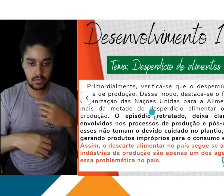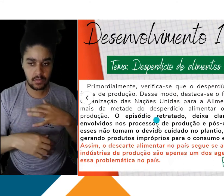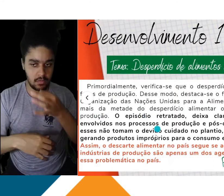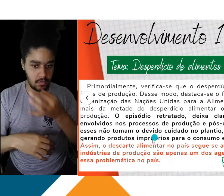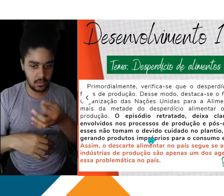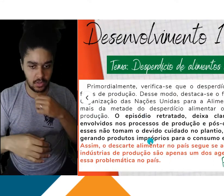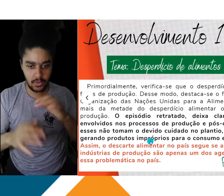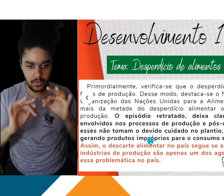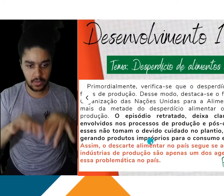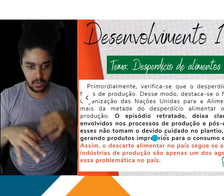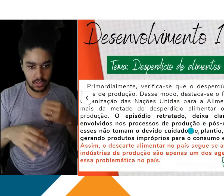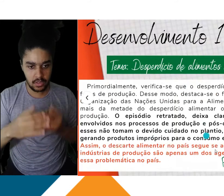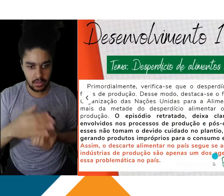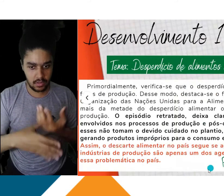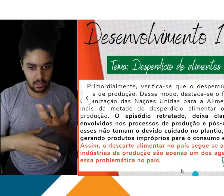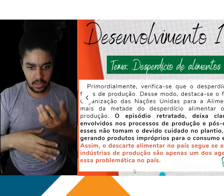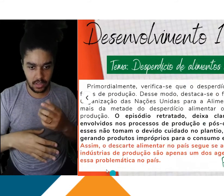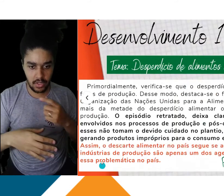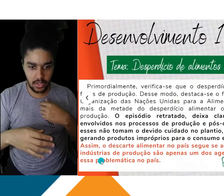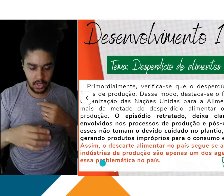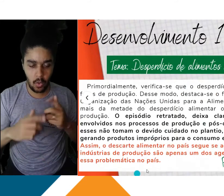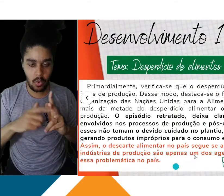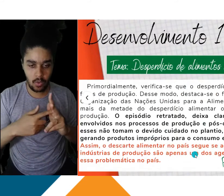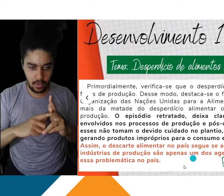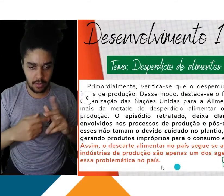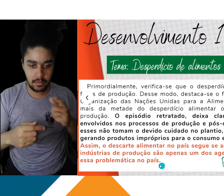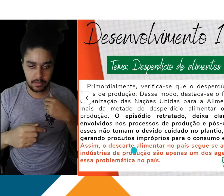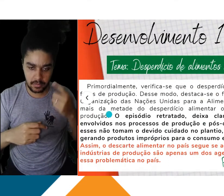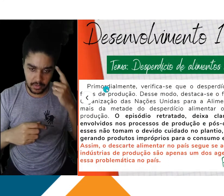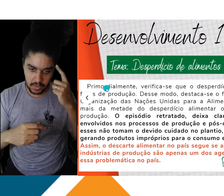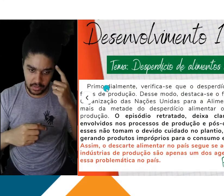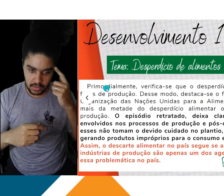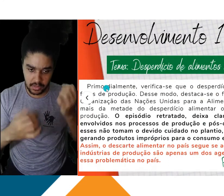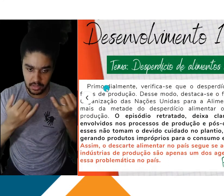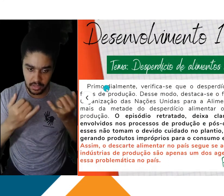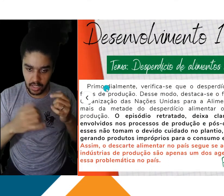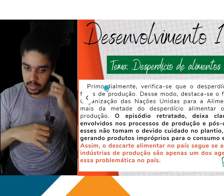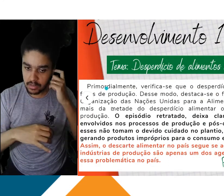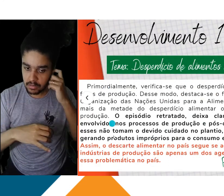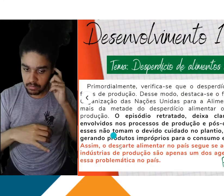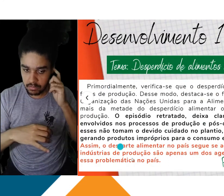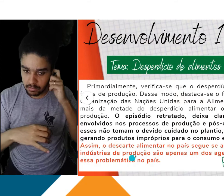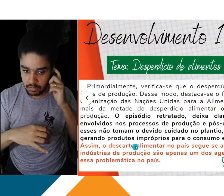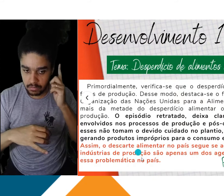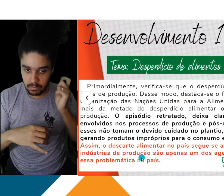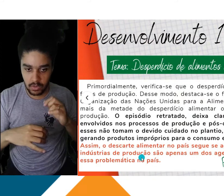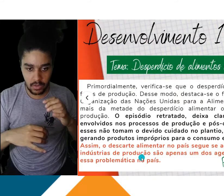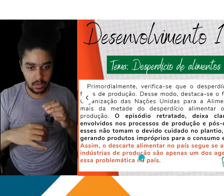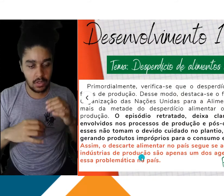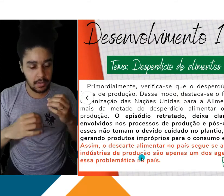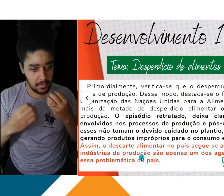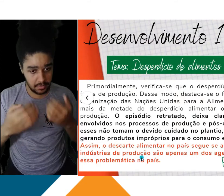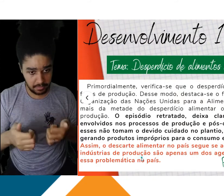opinião, eu termino de construí-la e, por fim, eu ratifico a minha ideia do tópico frasal, mostrando as